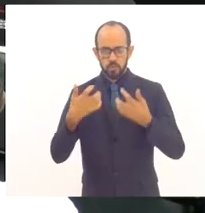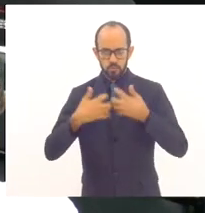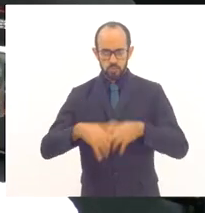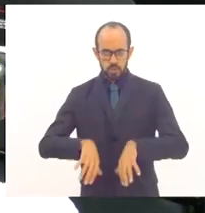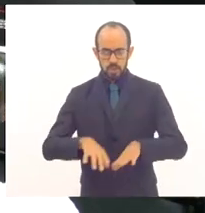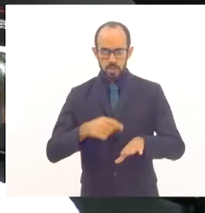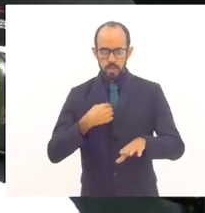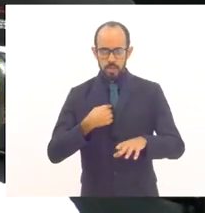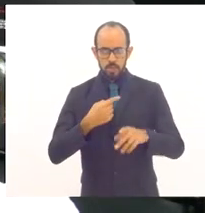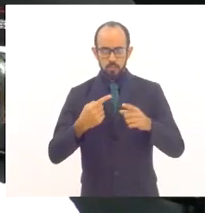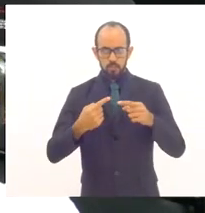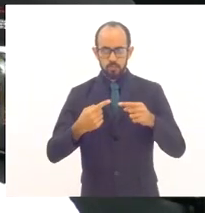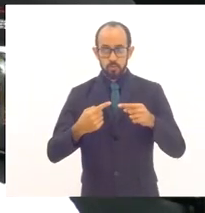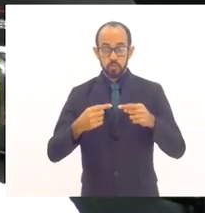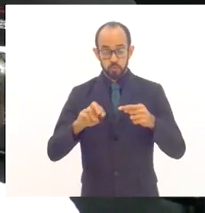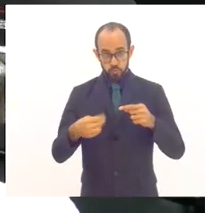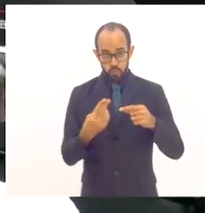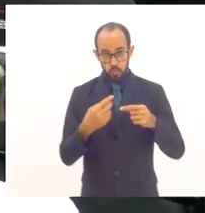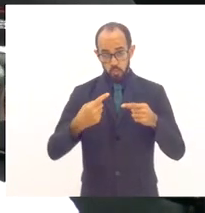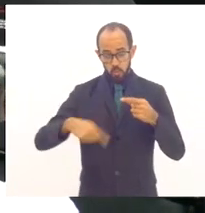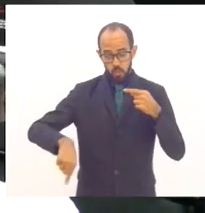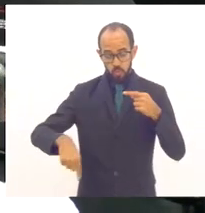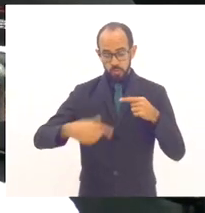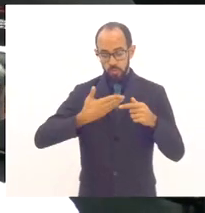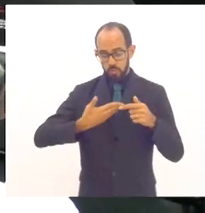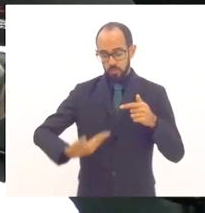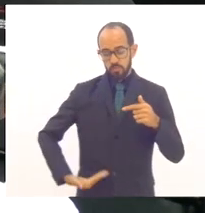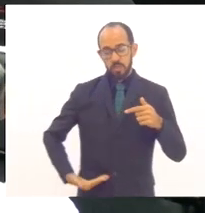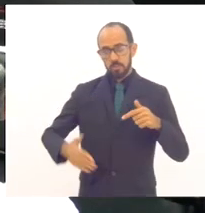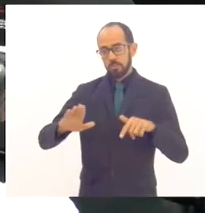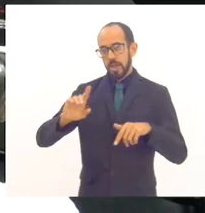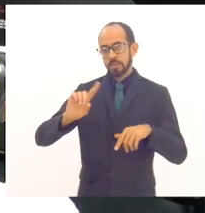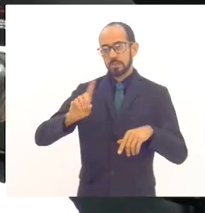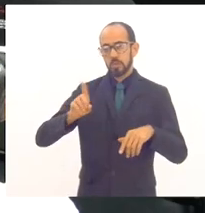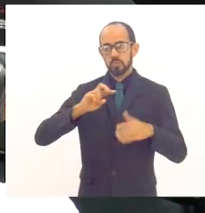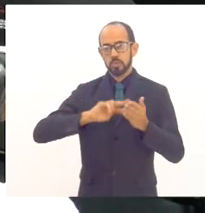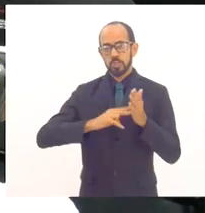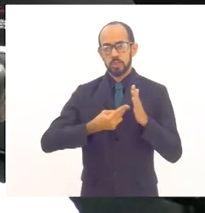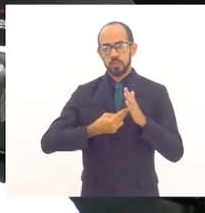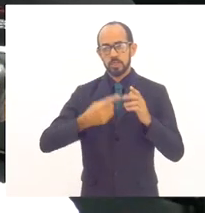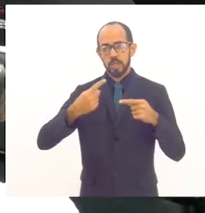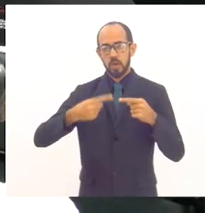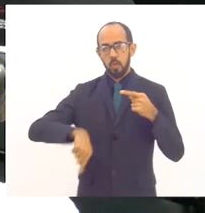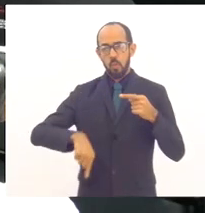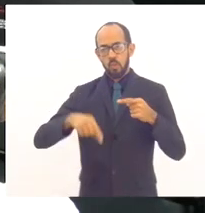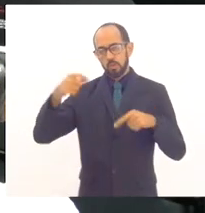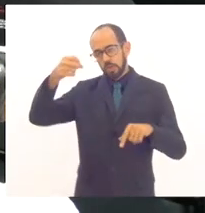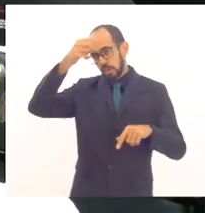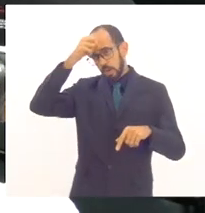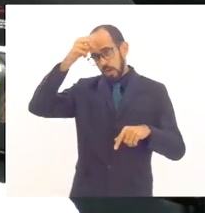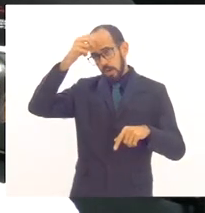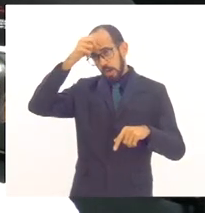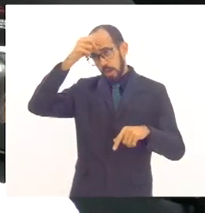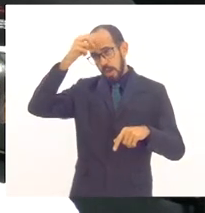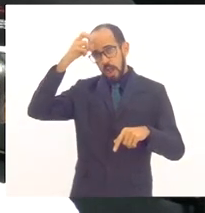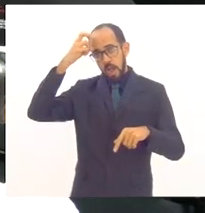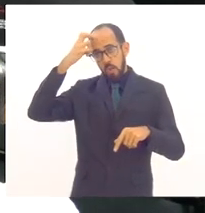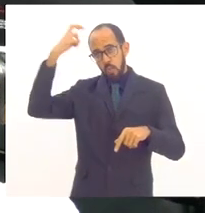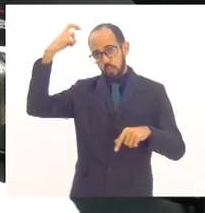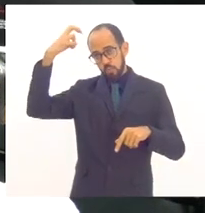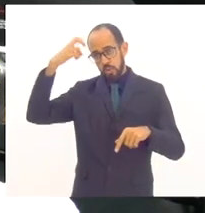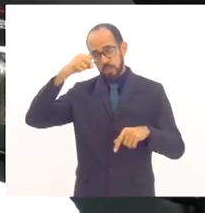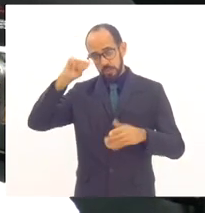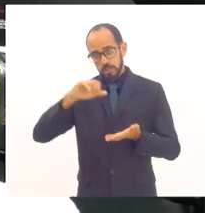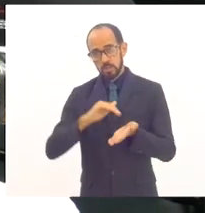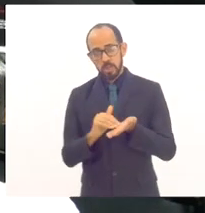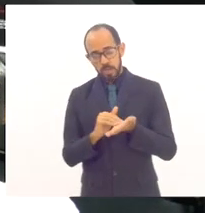até oposição ao governo. Mas ser oposição ao governo não significa ser oposição à cultura. Se uma secretária faz uma coisa bacana, a gente